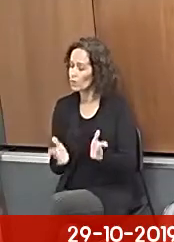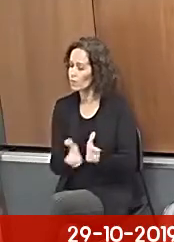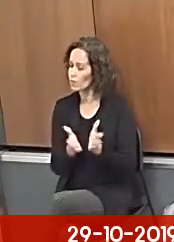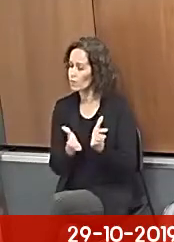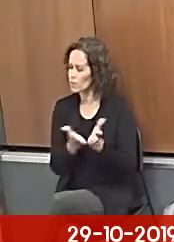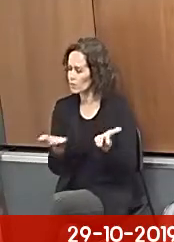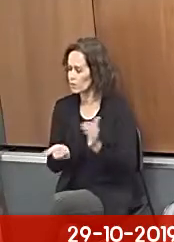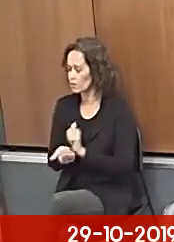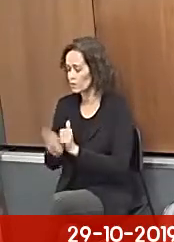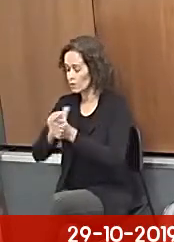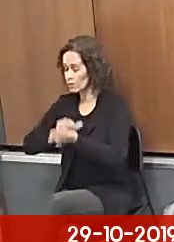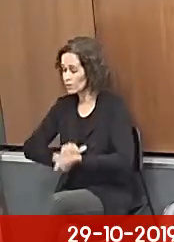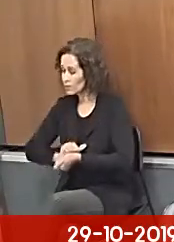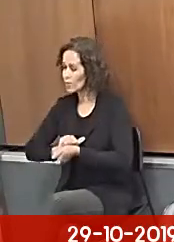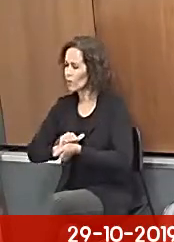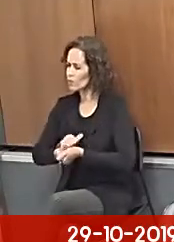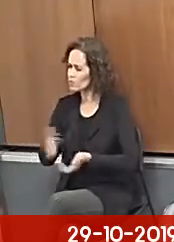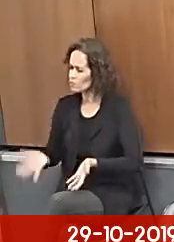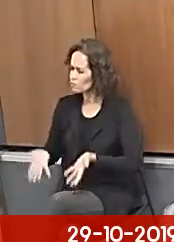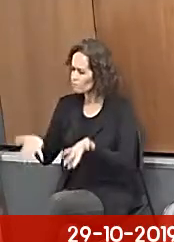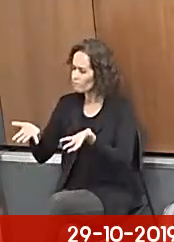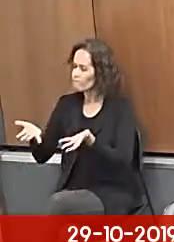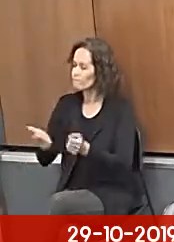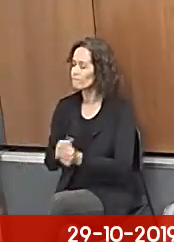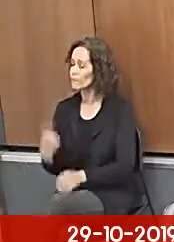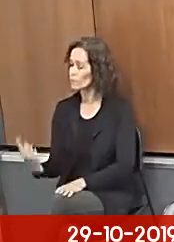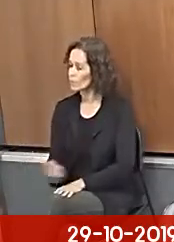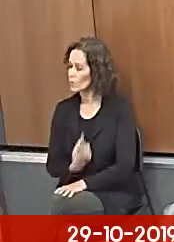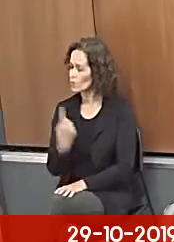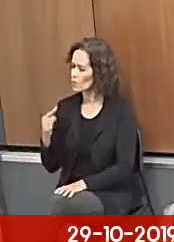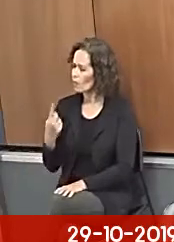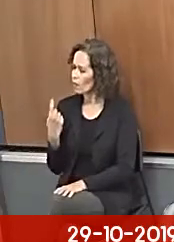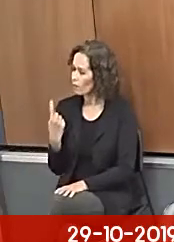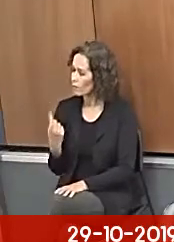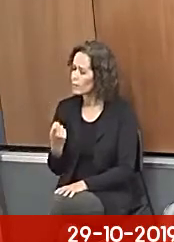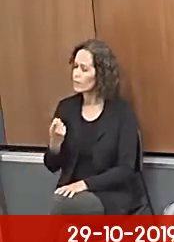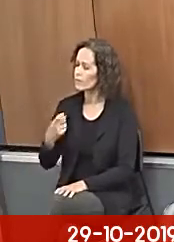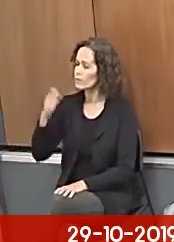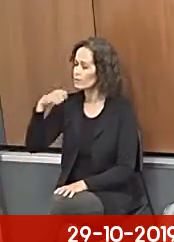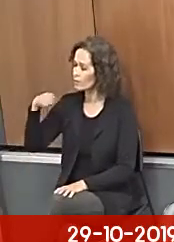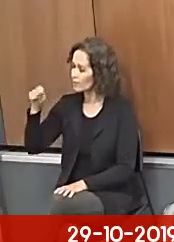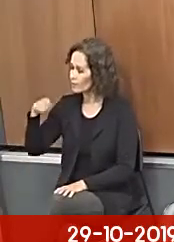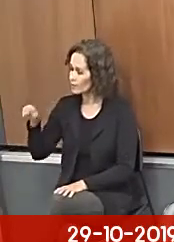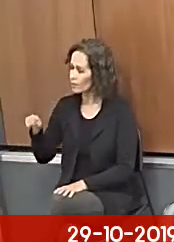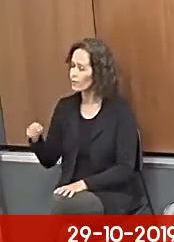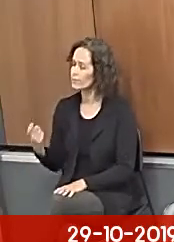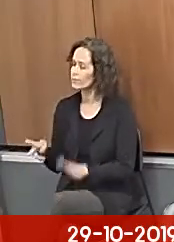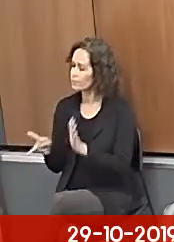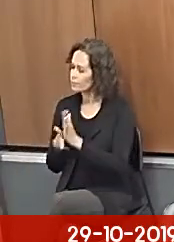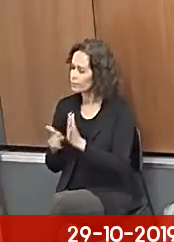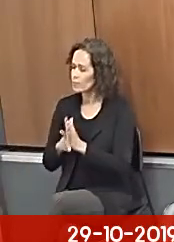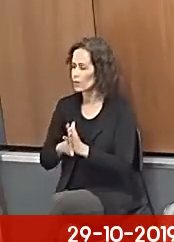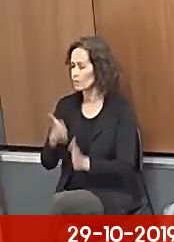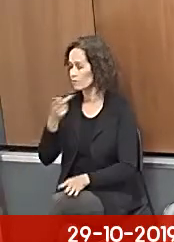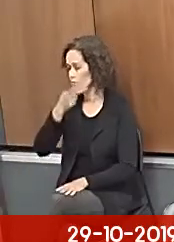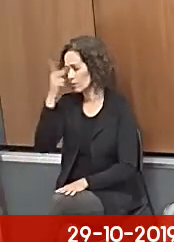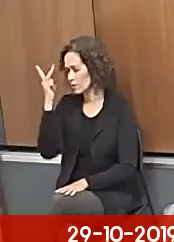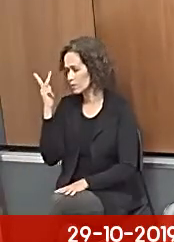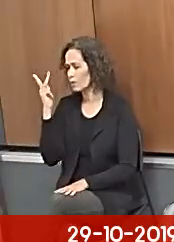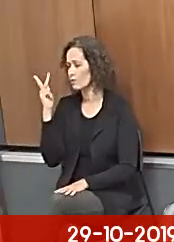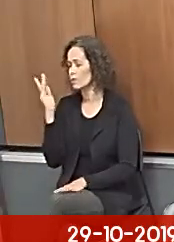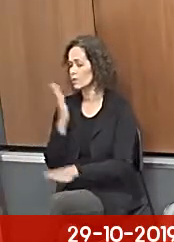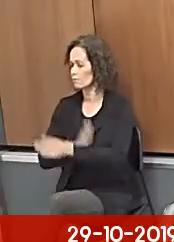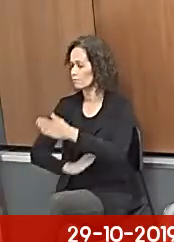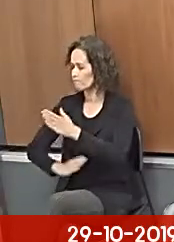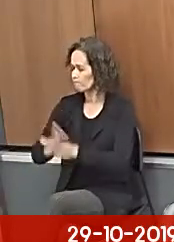alto rendimento, que é nós somos a única associação em Minas Gerais hoje que fomenta, por exemplo, futebol para amputados. O esporte a